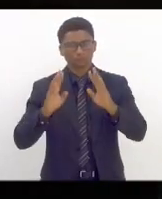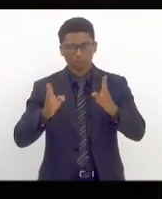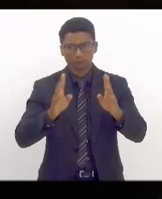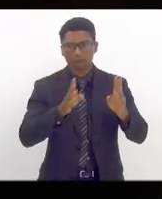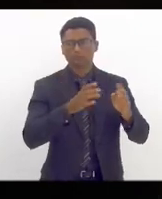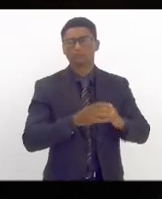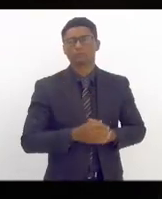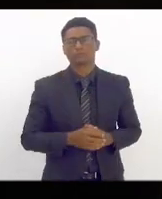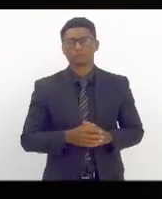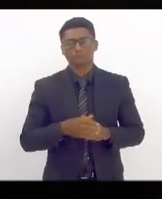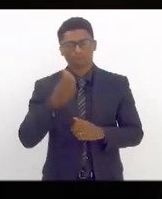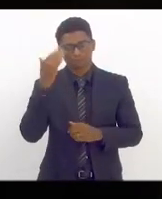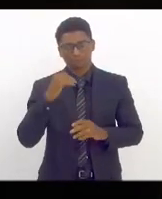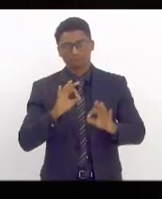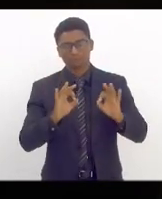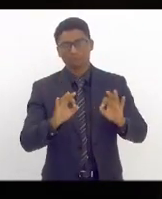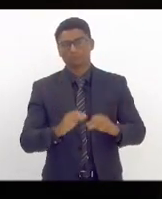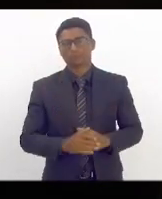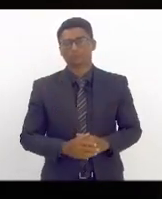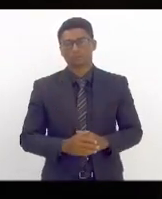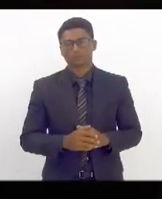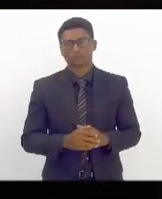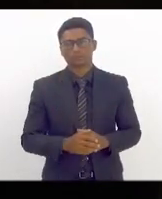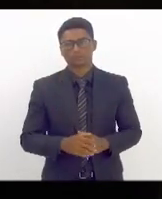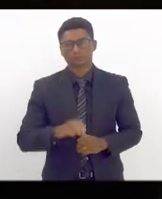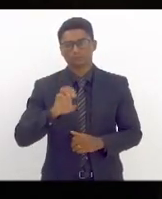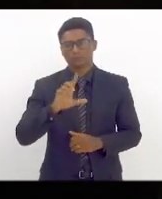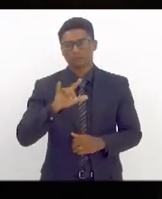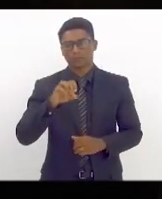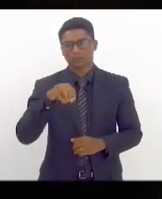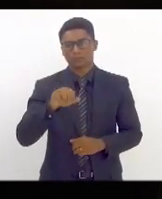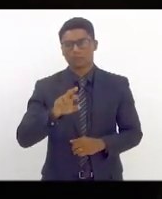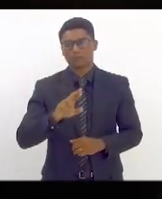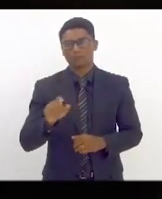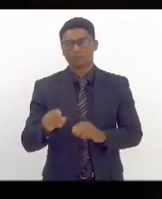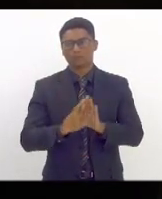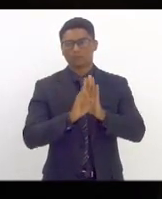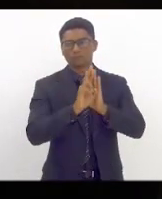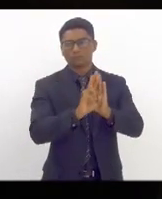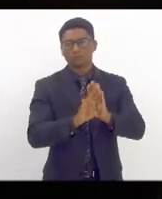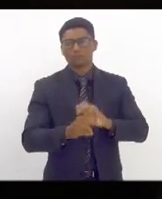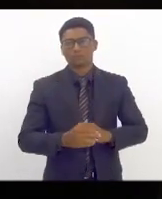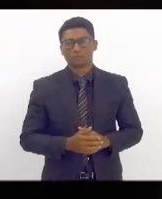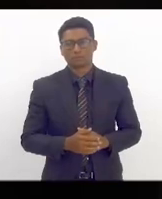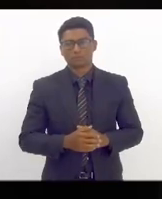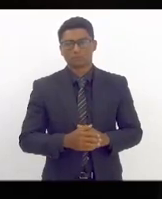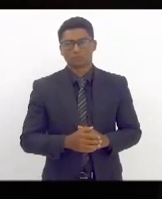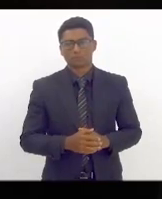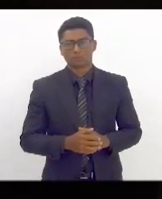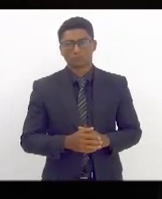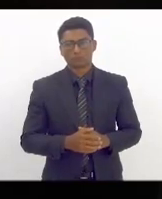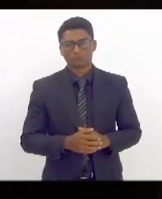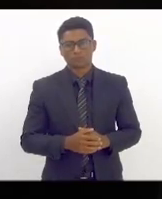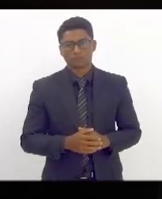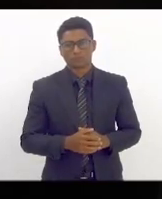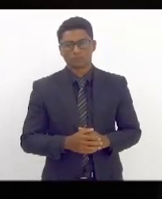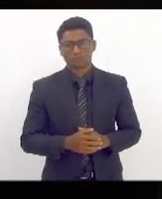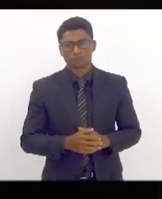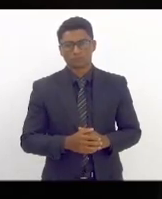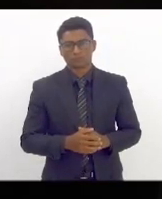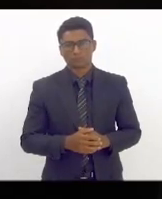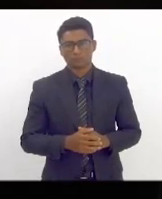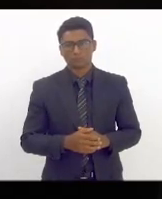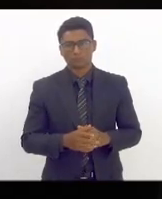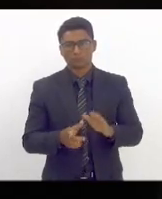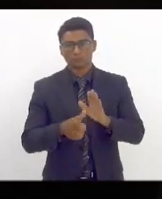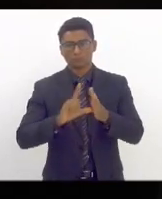e eu tenho certeza que o Liomar representa isso E aí a gente antes do longo prosseguir queria